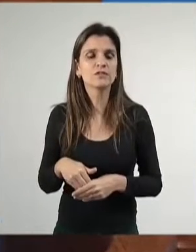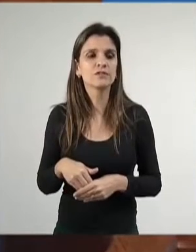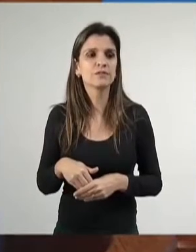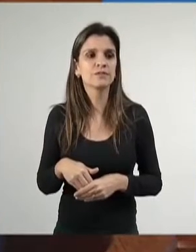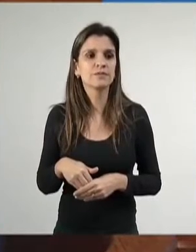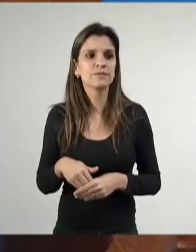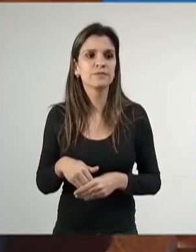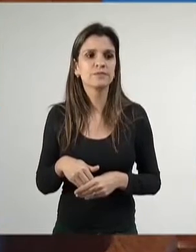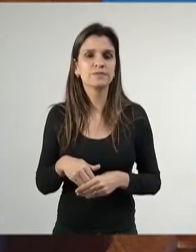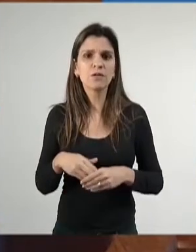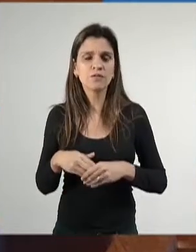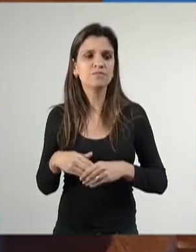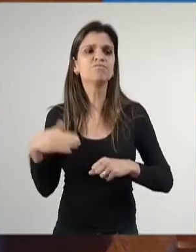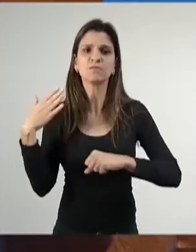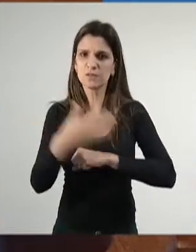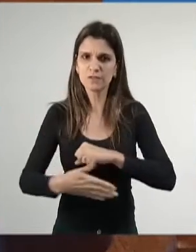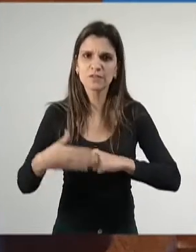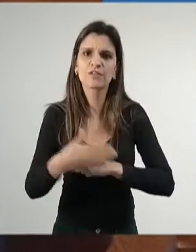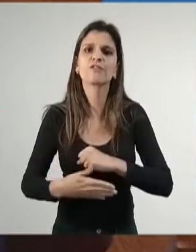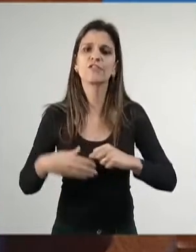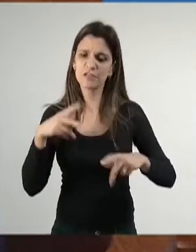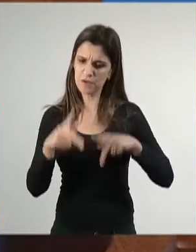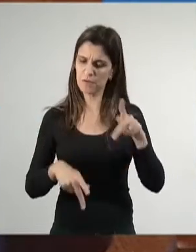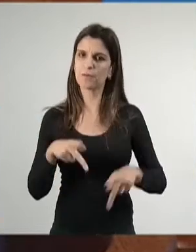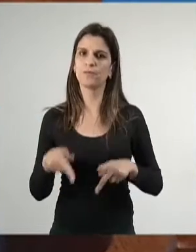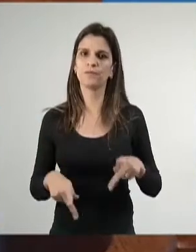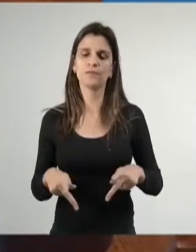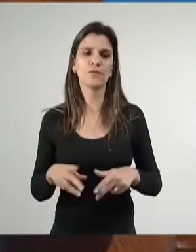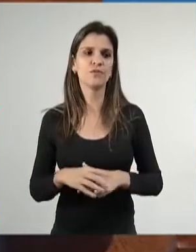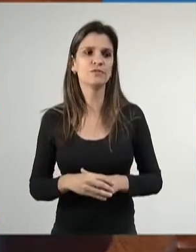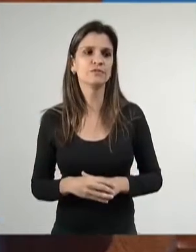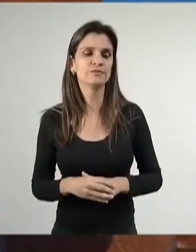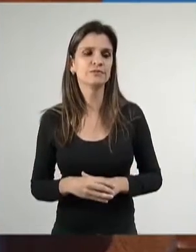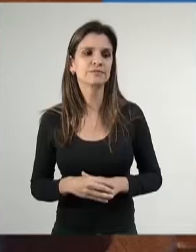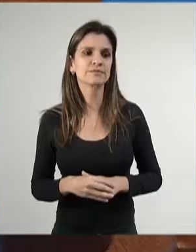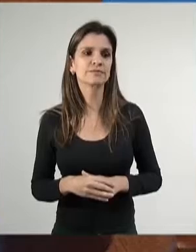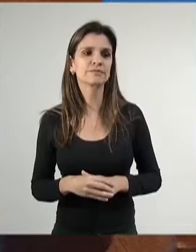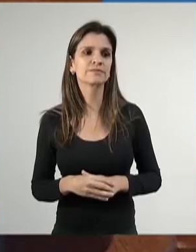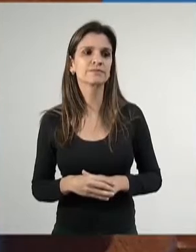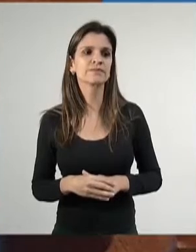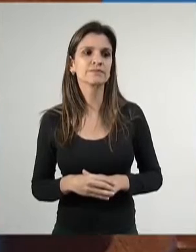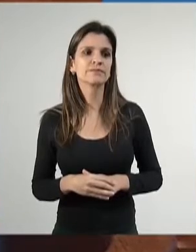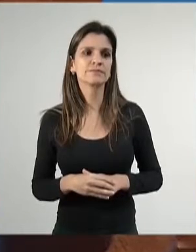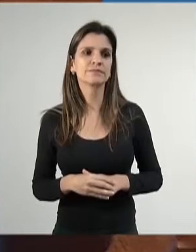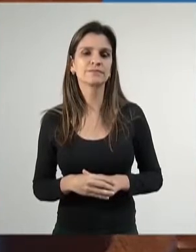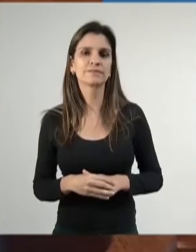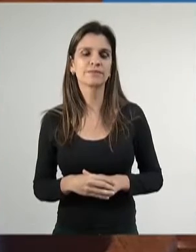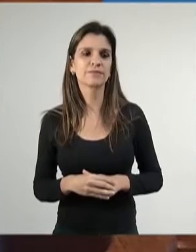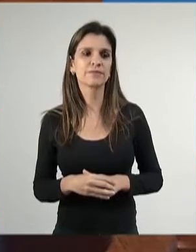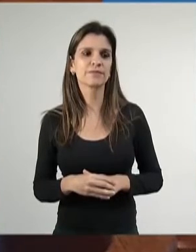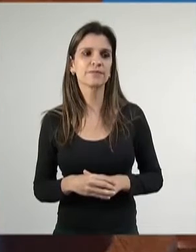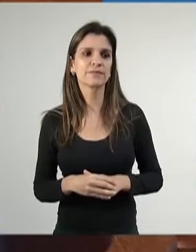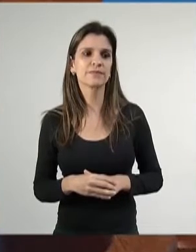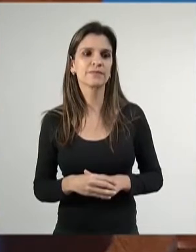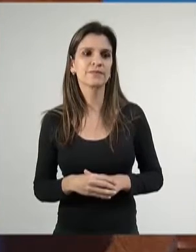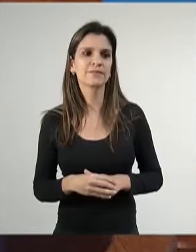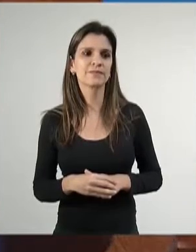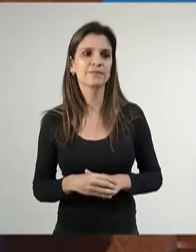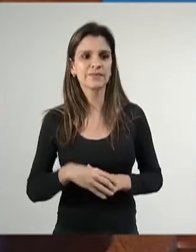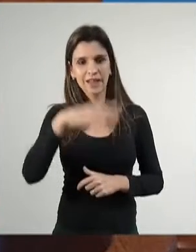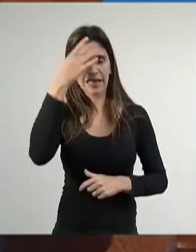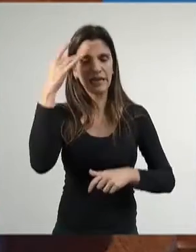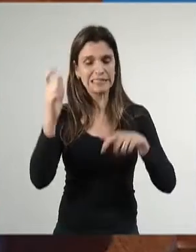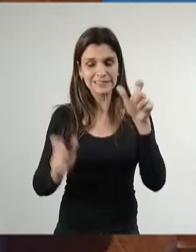etc. Nós fomos eleitos pelo sul mato-grossense e as pessoas esperam muito de nós. Aliás, as pessoas estão